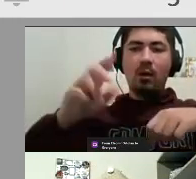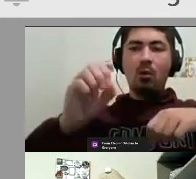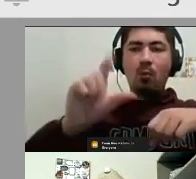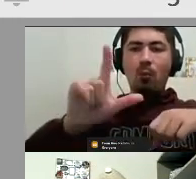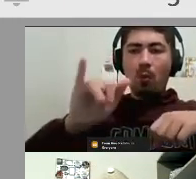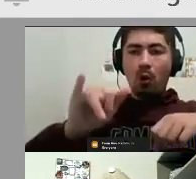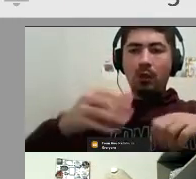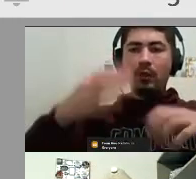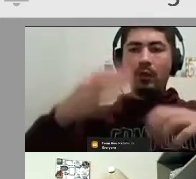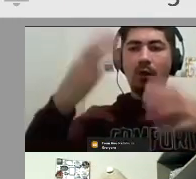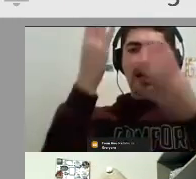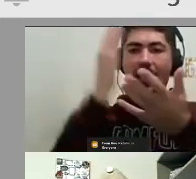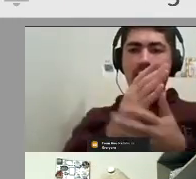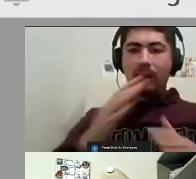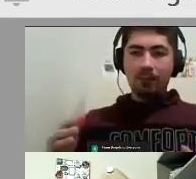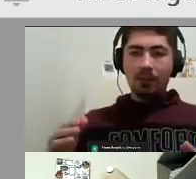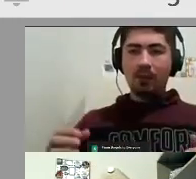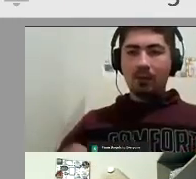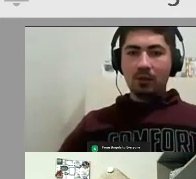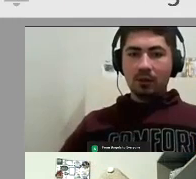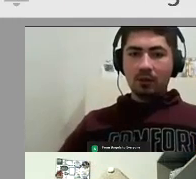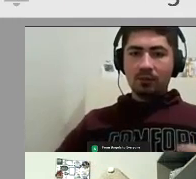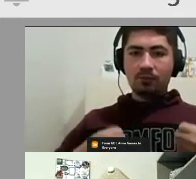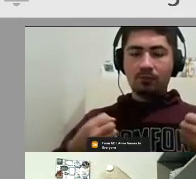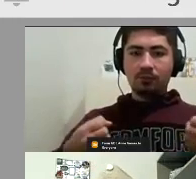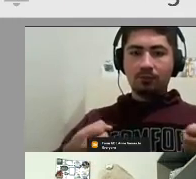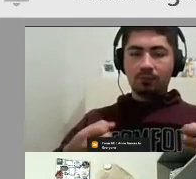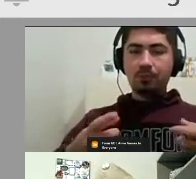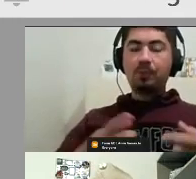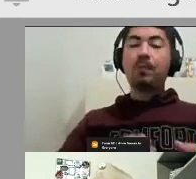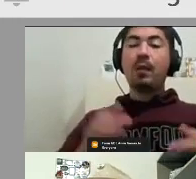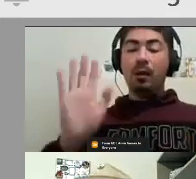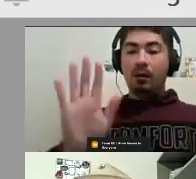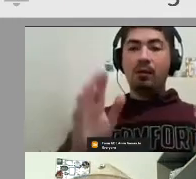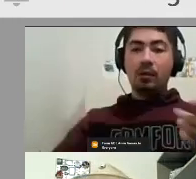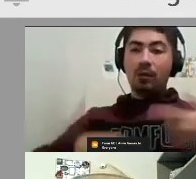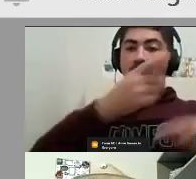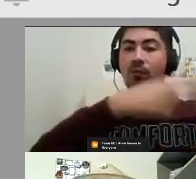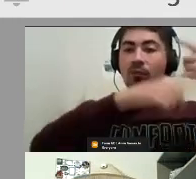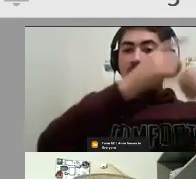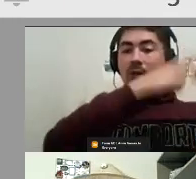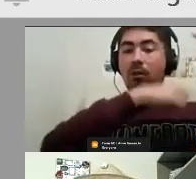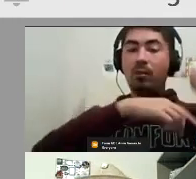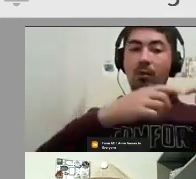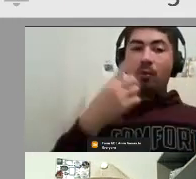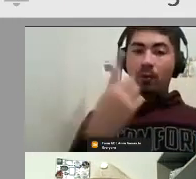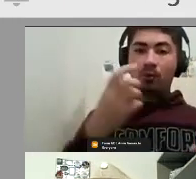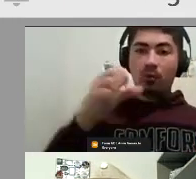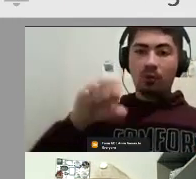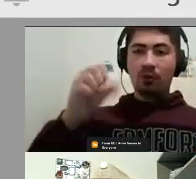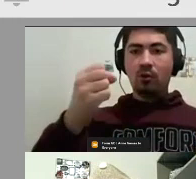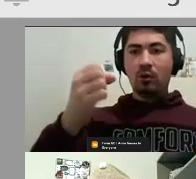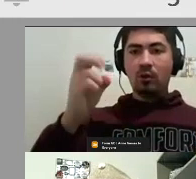Para falarmos da Polio Plus, devemos voltar no ano de 1985, quando o